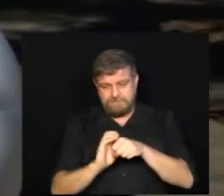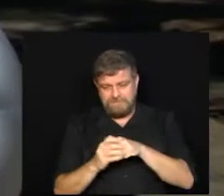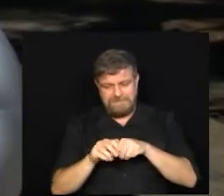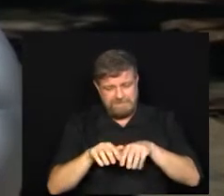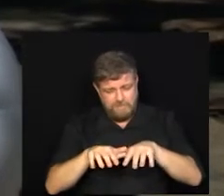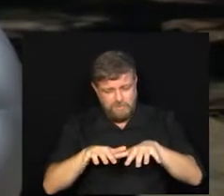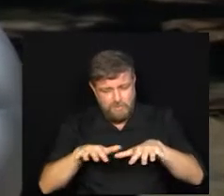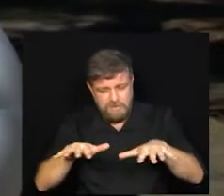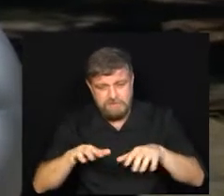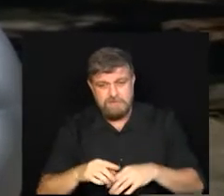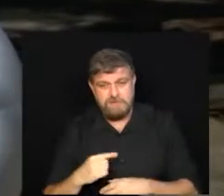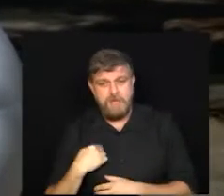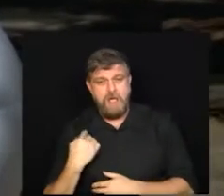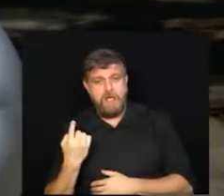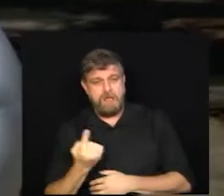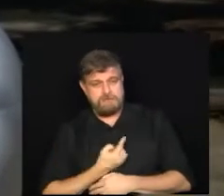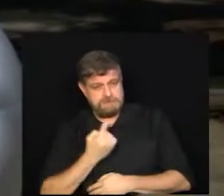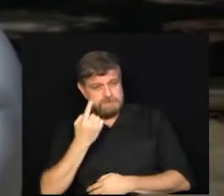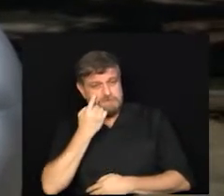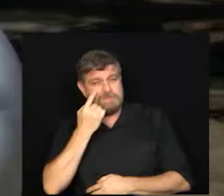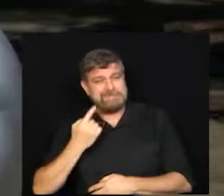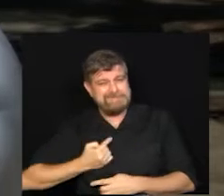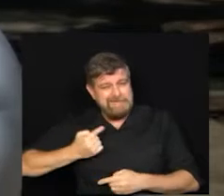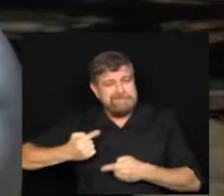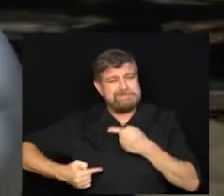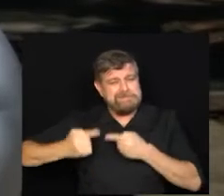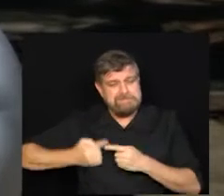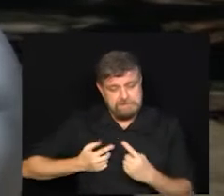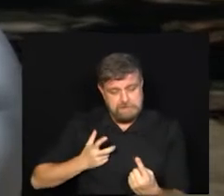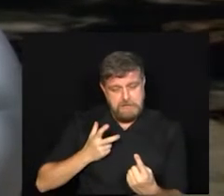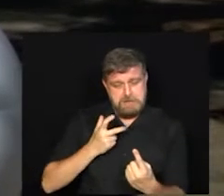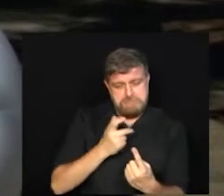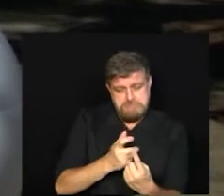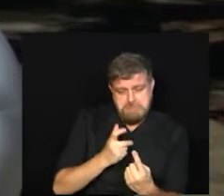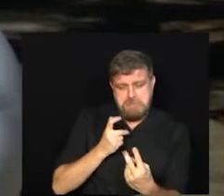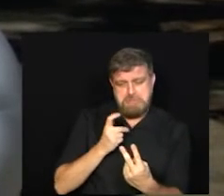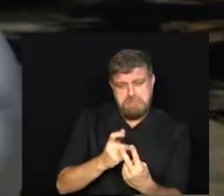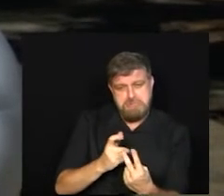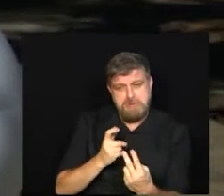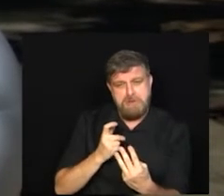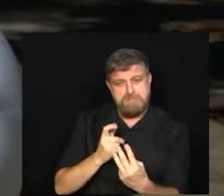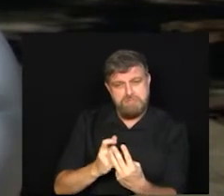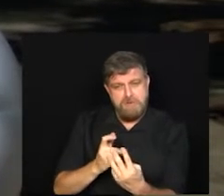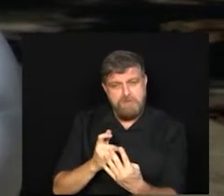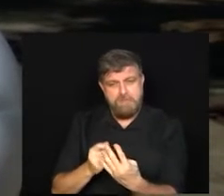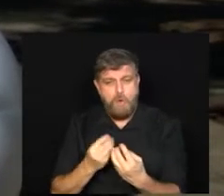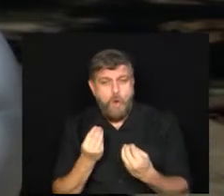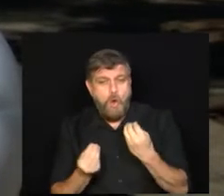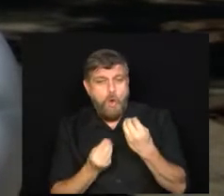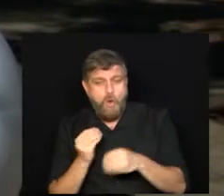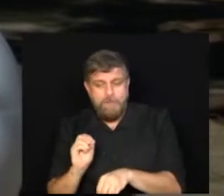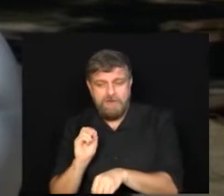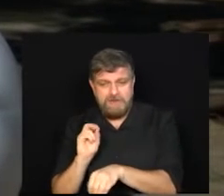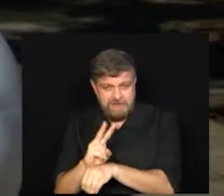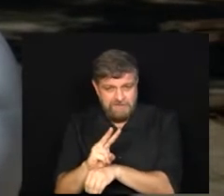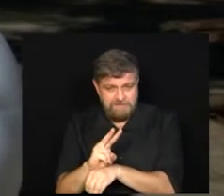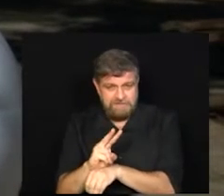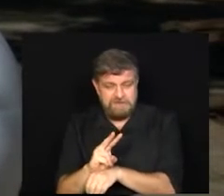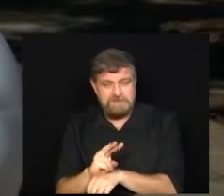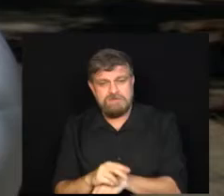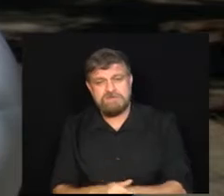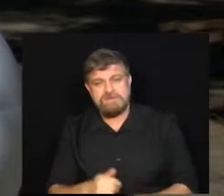gente tem visto muito essa discussão a respeito da vacina, né? De como o vírus tem